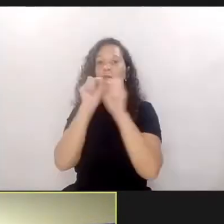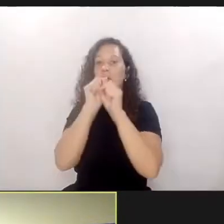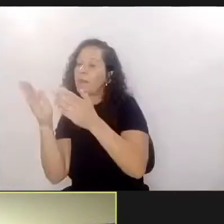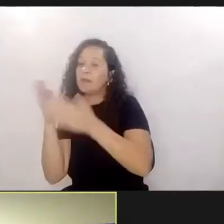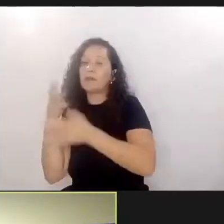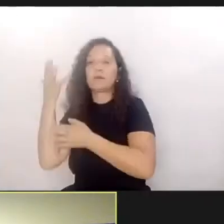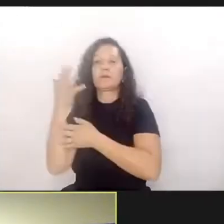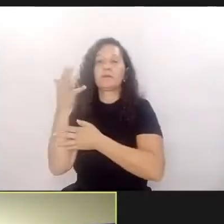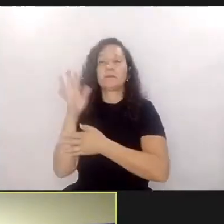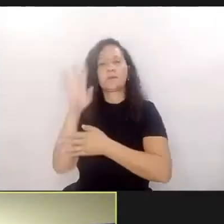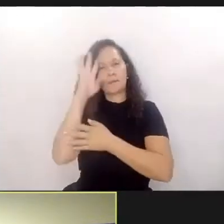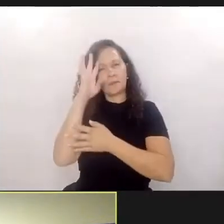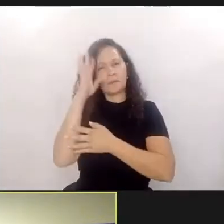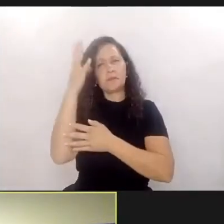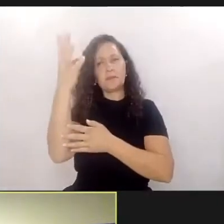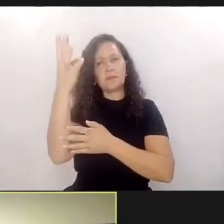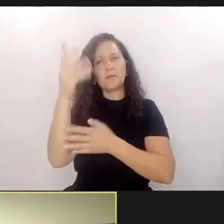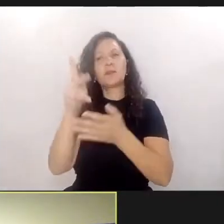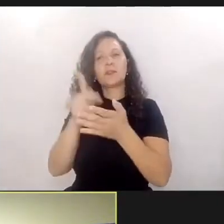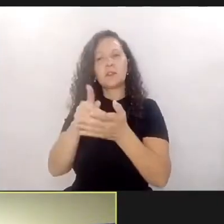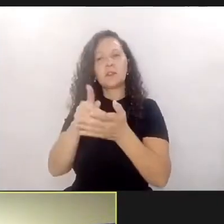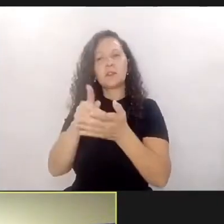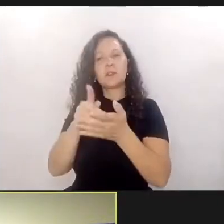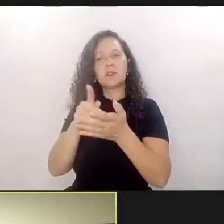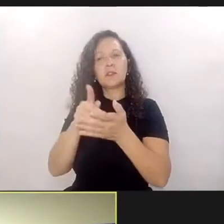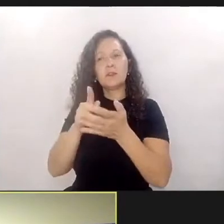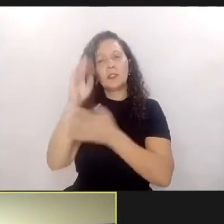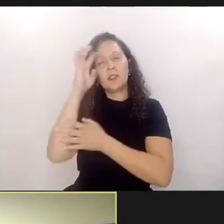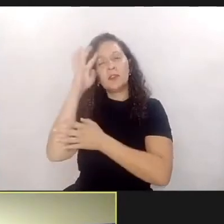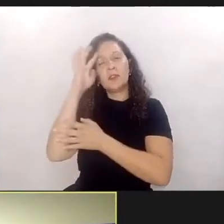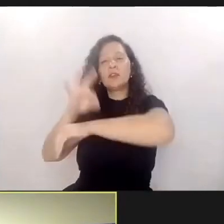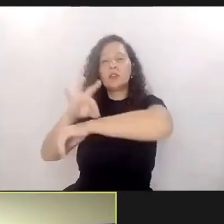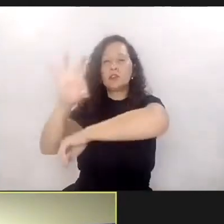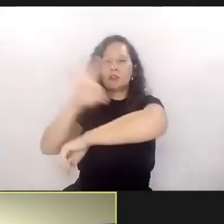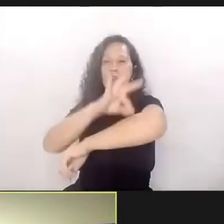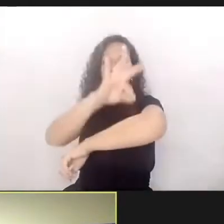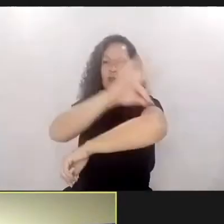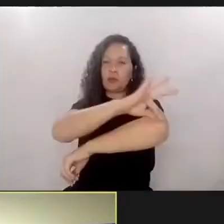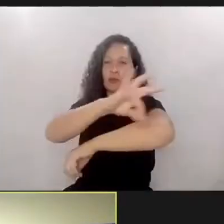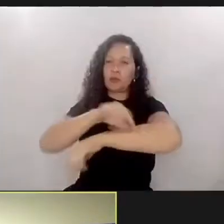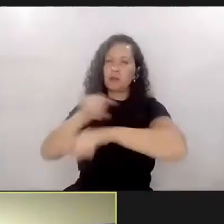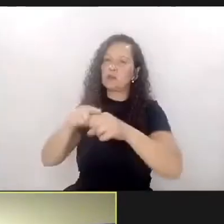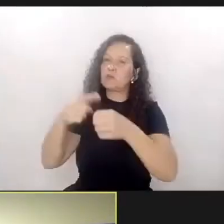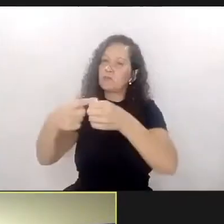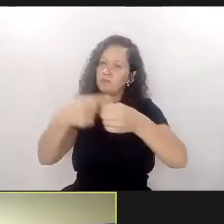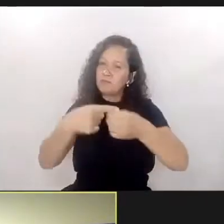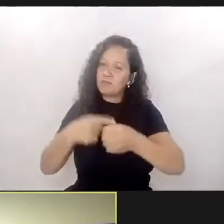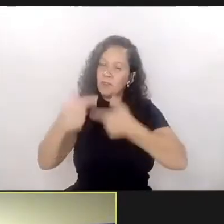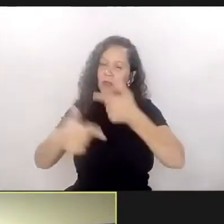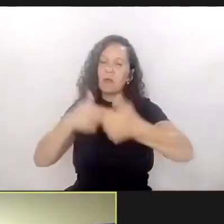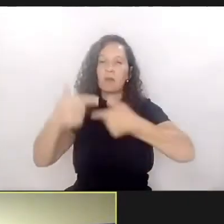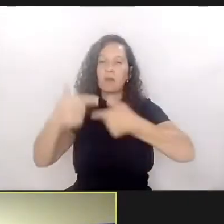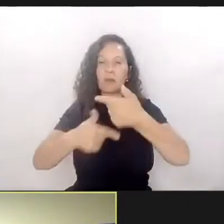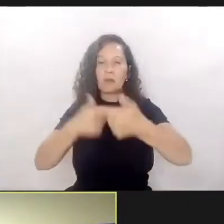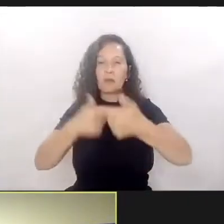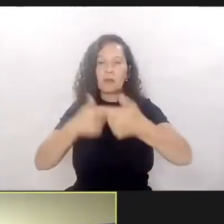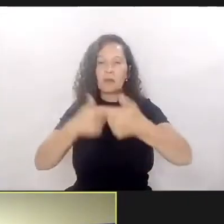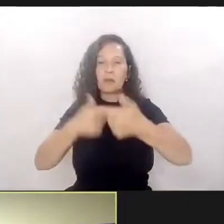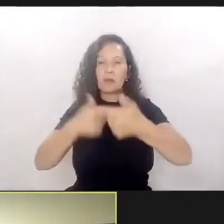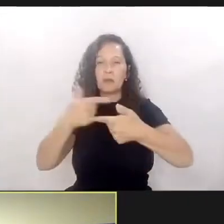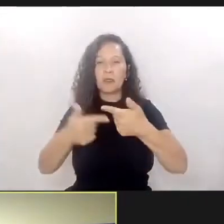de imaginar a arquitetura e urbanismo através de trabalhos como Cidade Linear, Buckminster